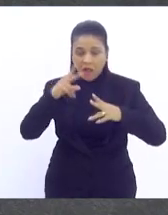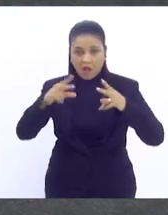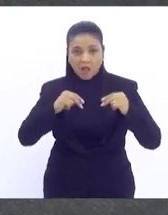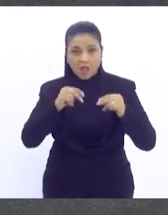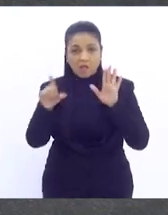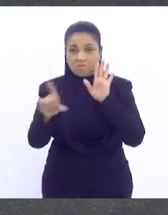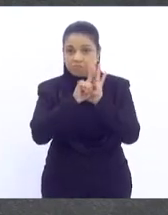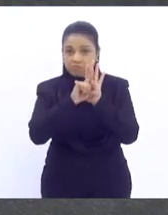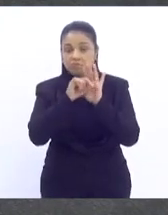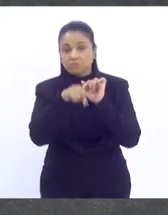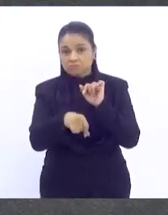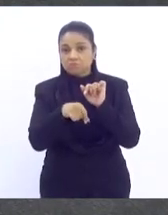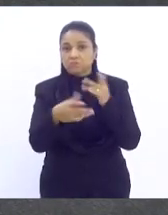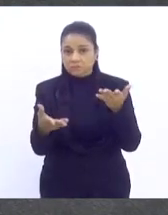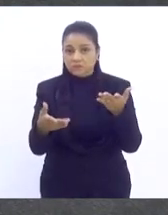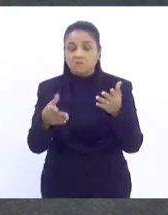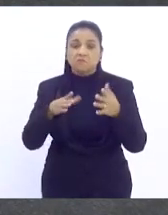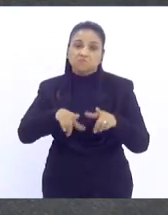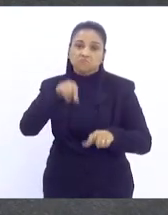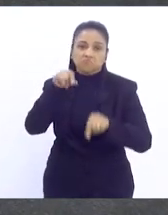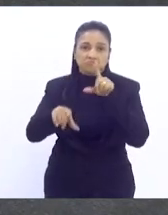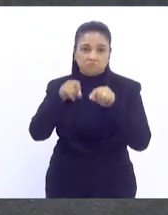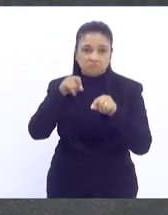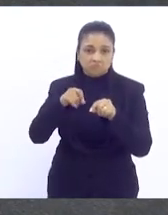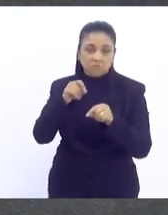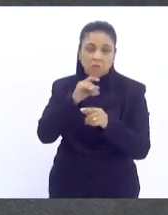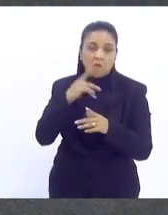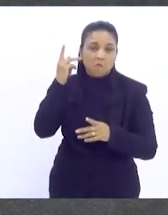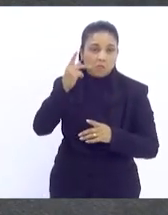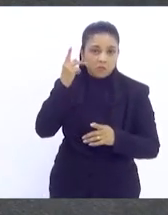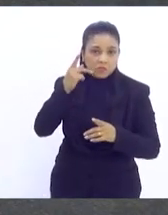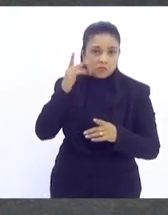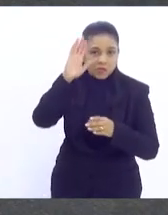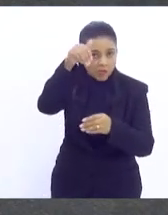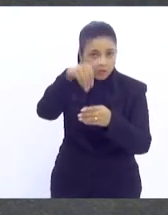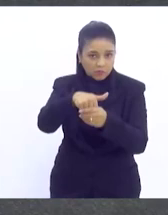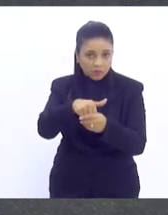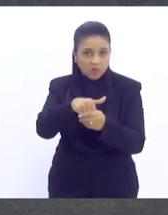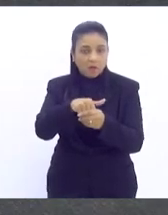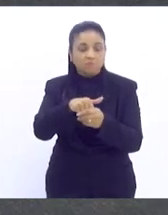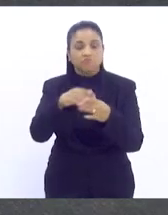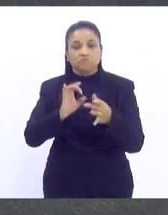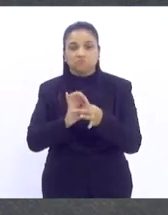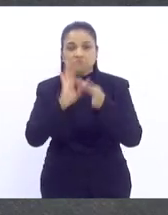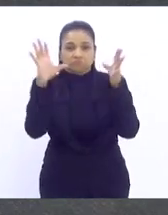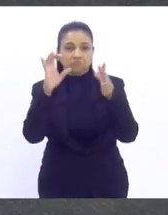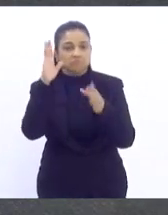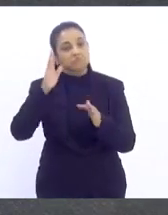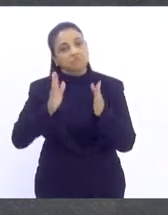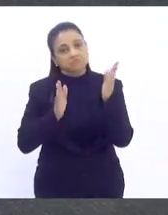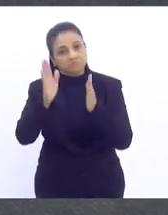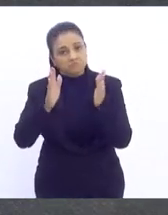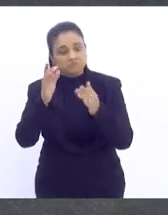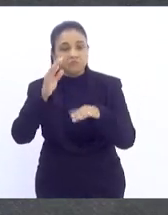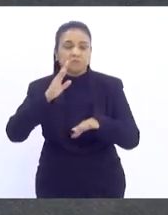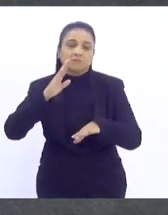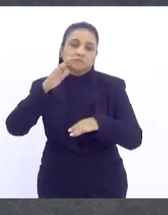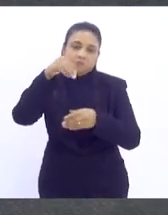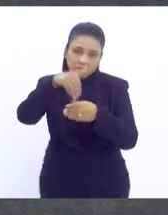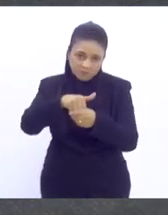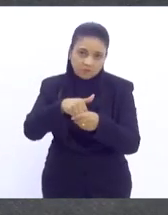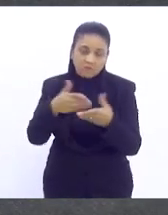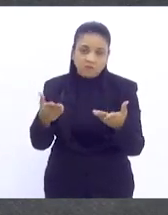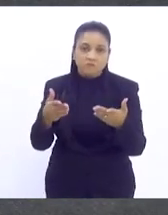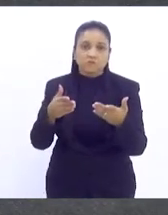expressão silenciosa das nossas preferências políticas eleitorais no momento tão crucial e grandioso para a democracia como dia das eleições Então por que então